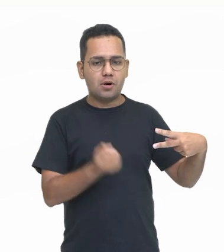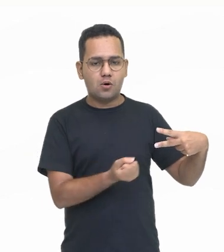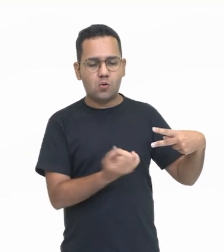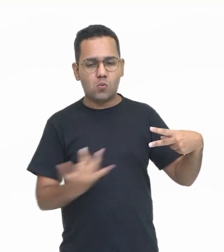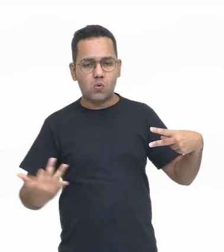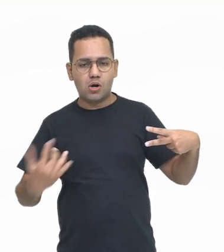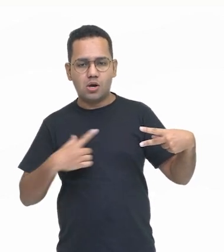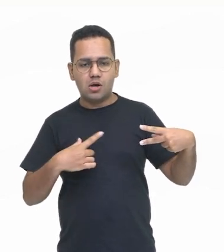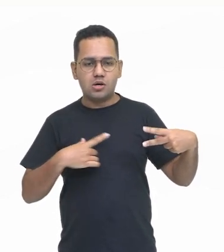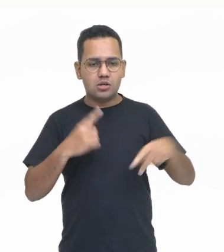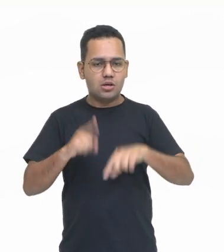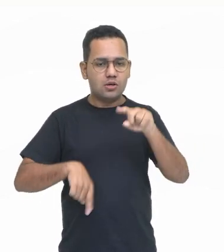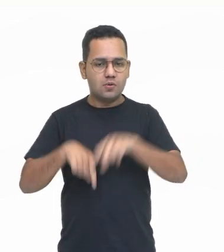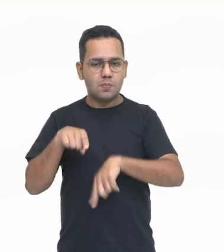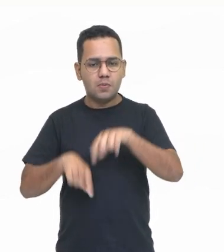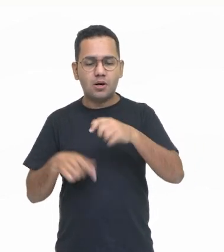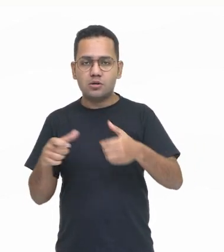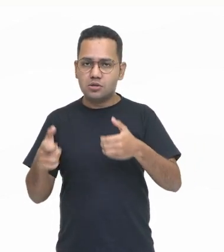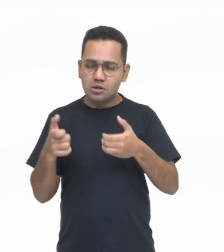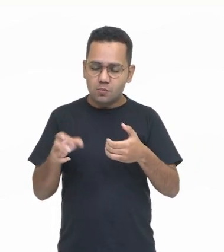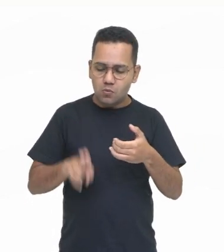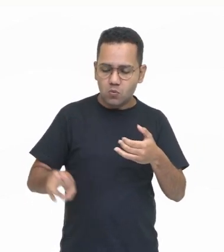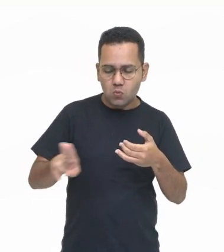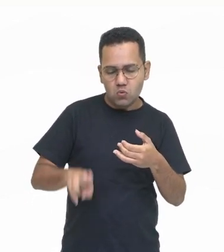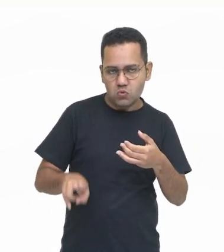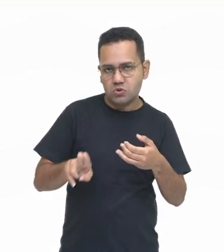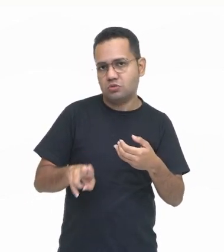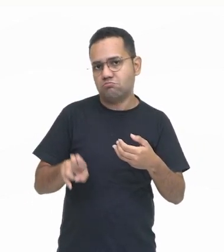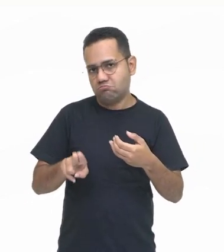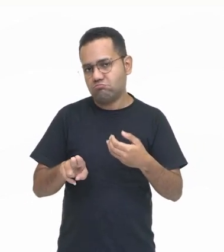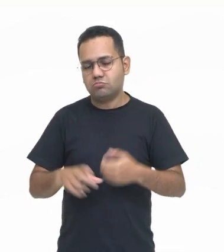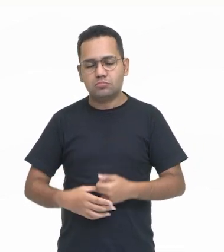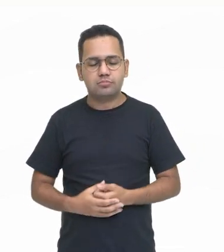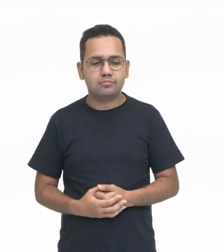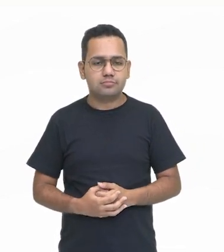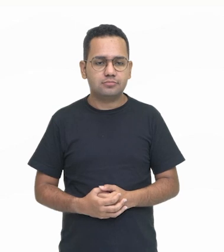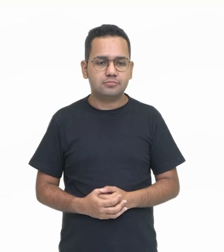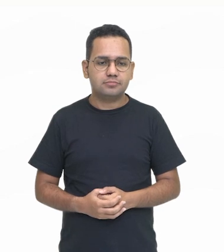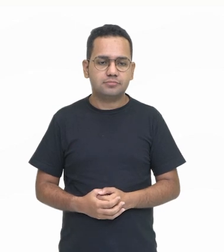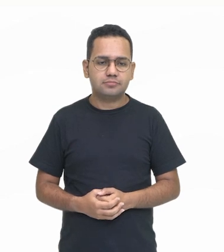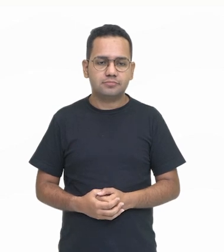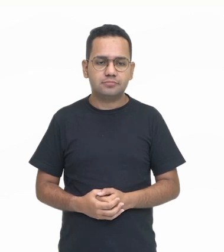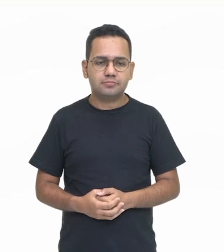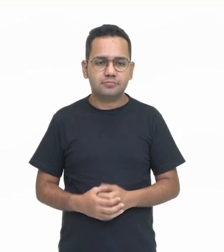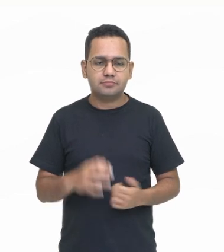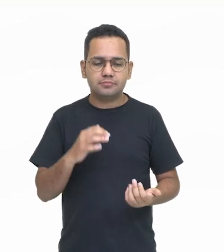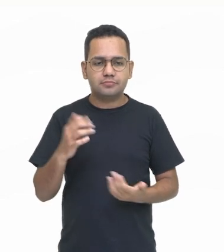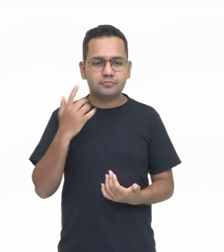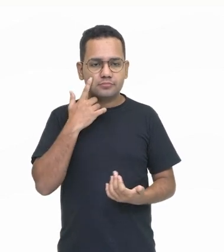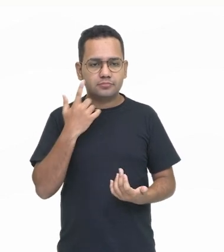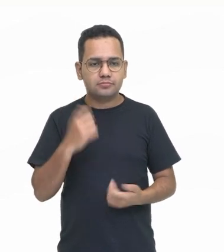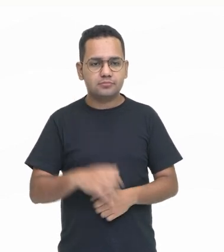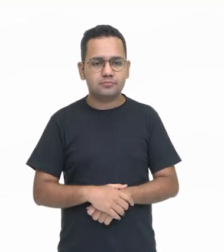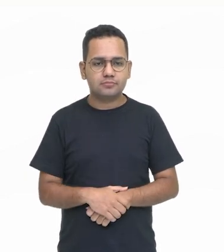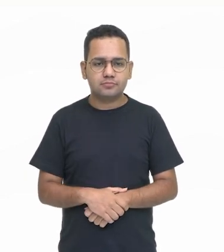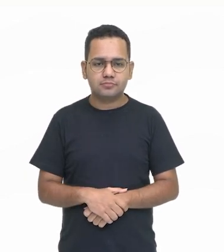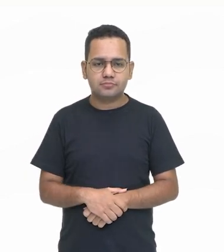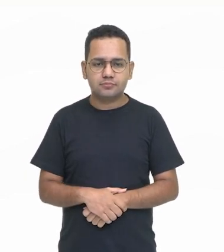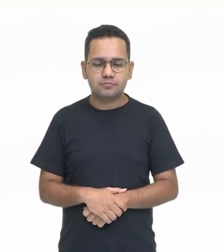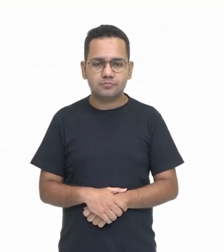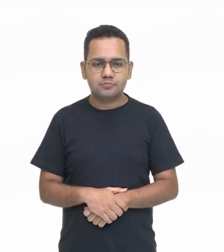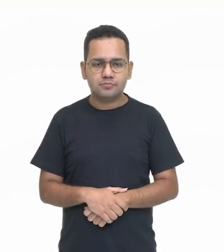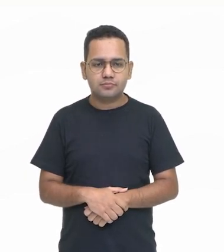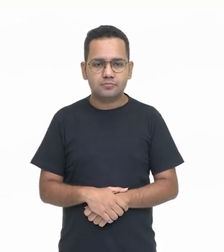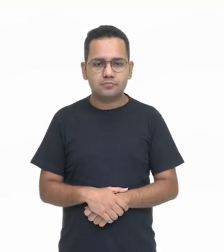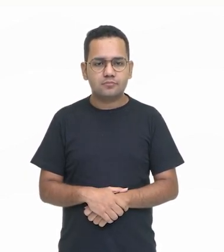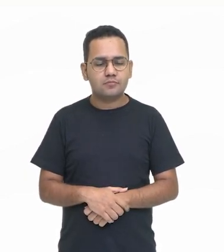que queremos usar em cada conjunto. Tudo bem? Então, a NP, né, um arranjo de NP, pode também